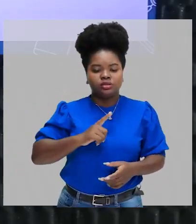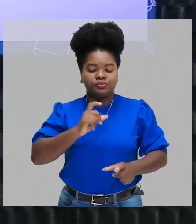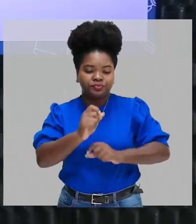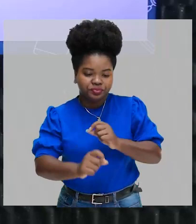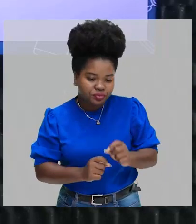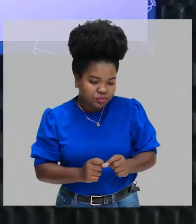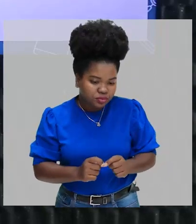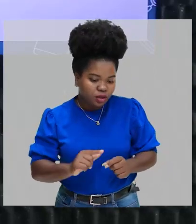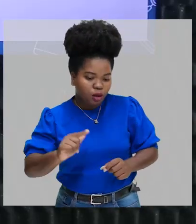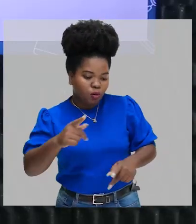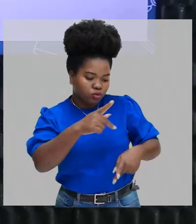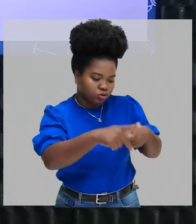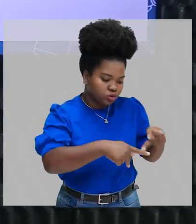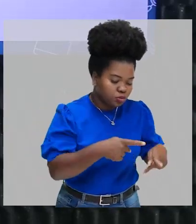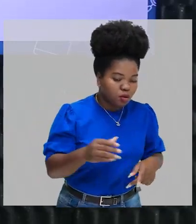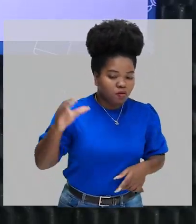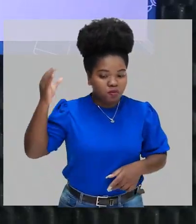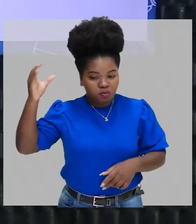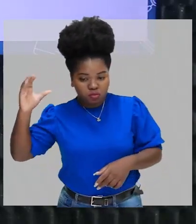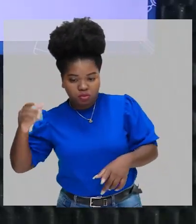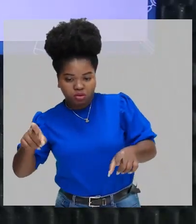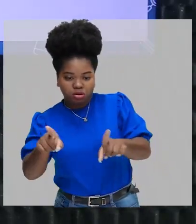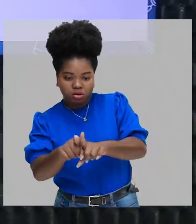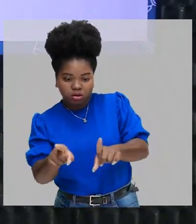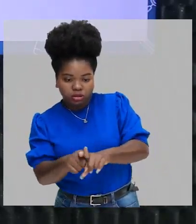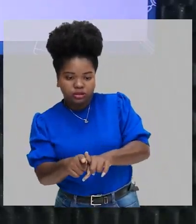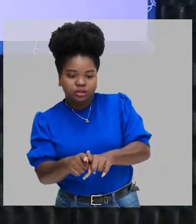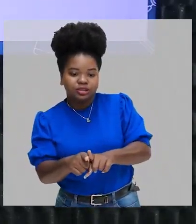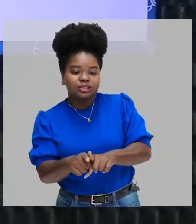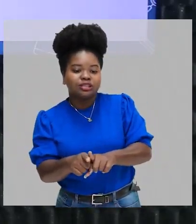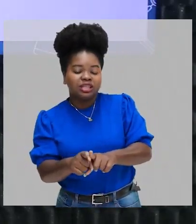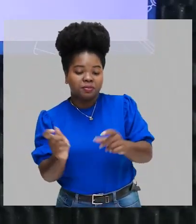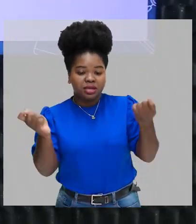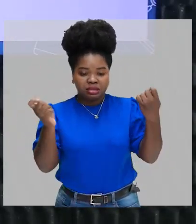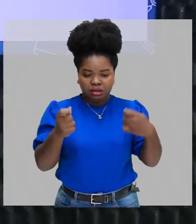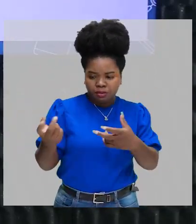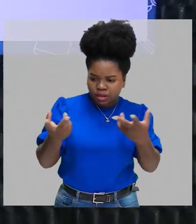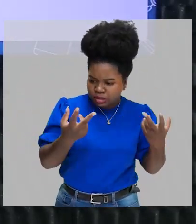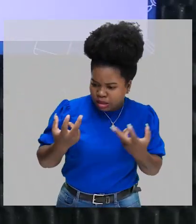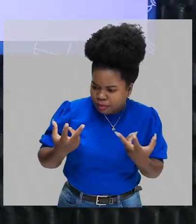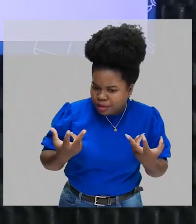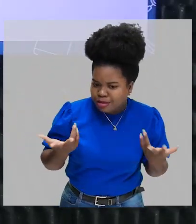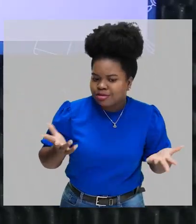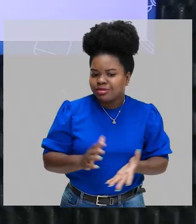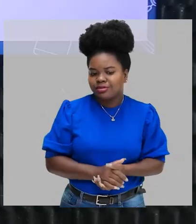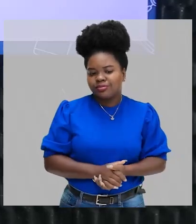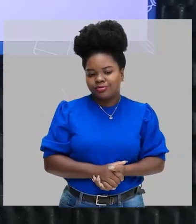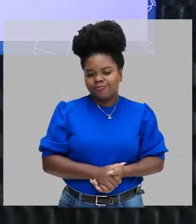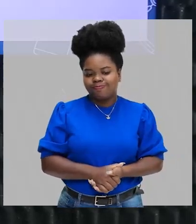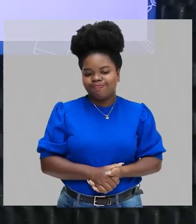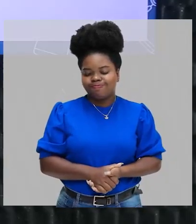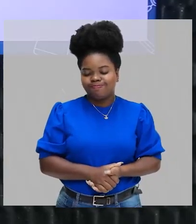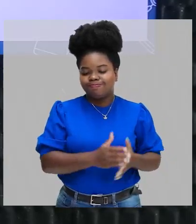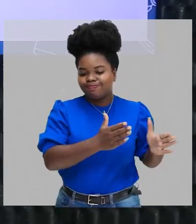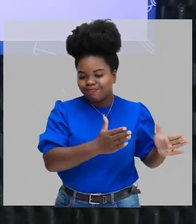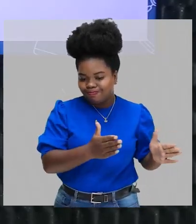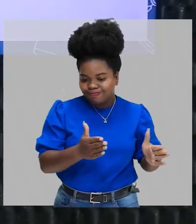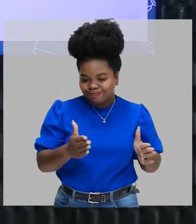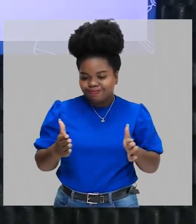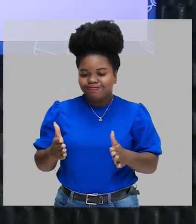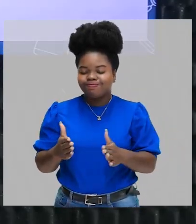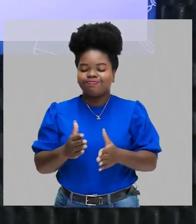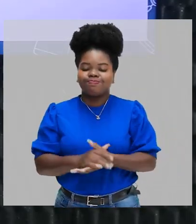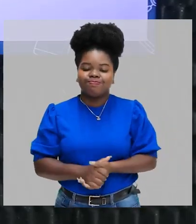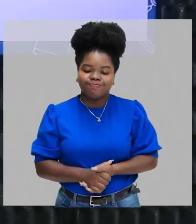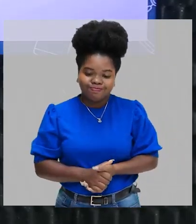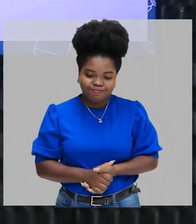ser ouvidas. Elas também têm ali voz, elas também têm vez nesse processo de